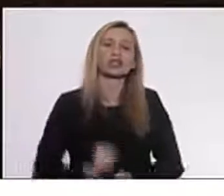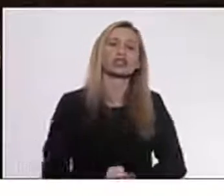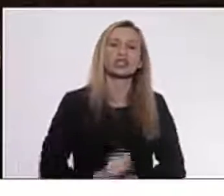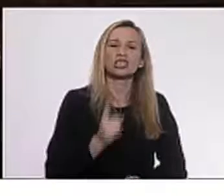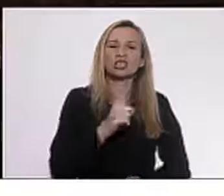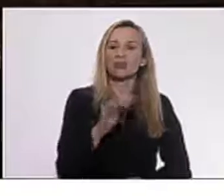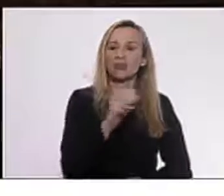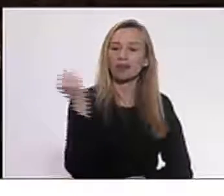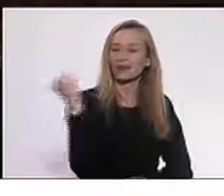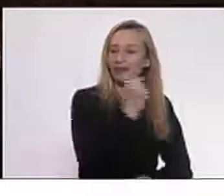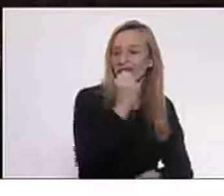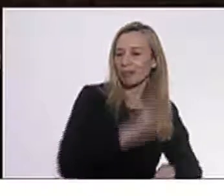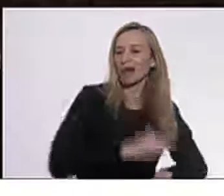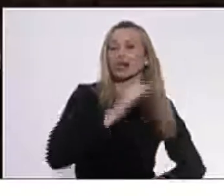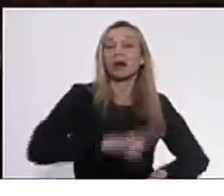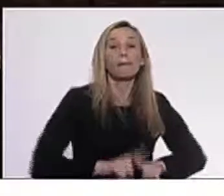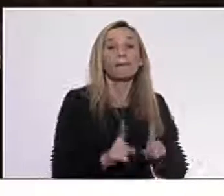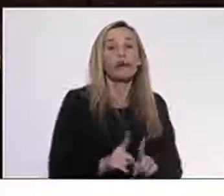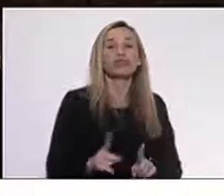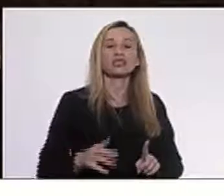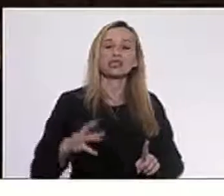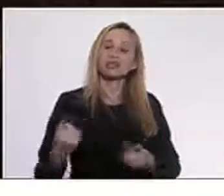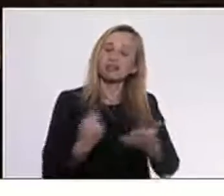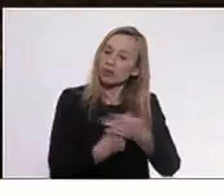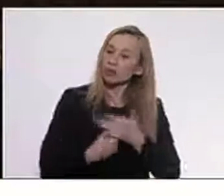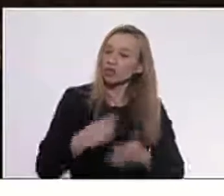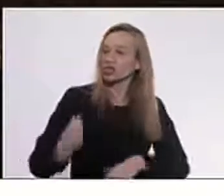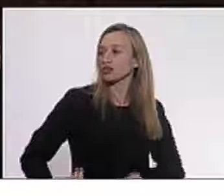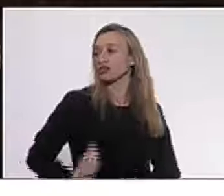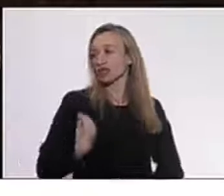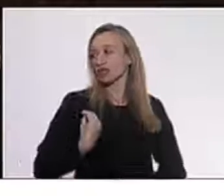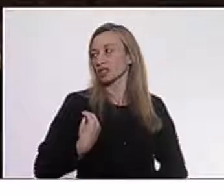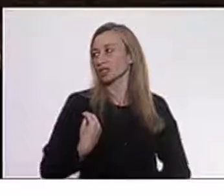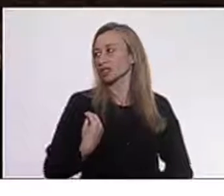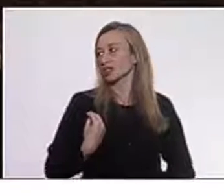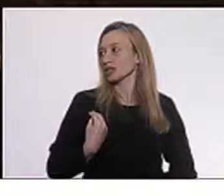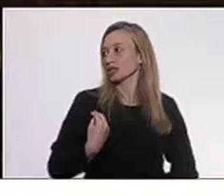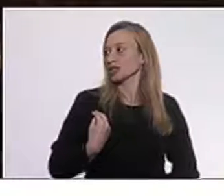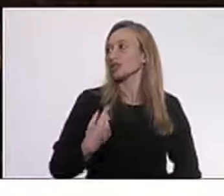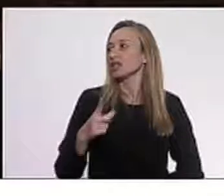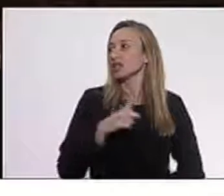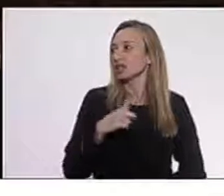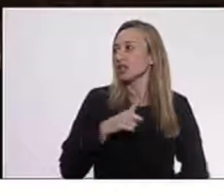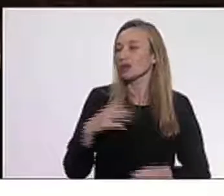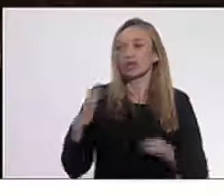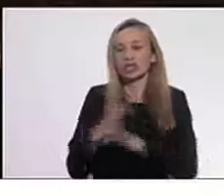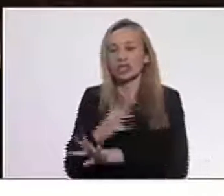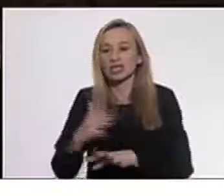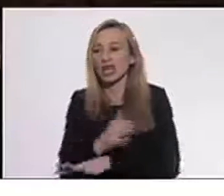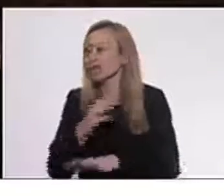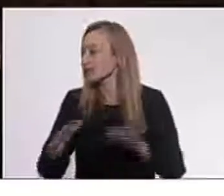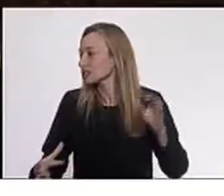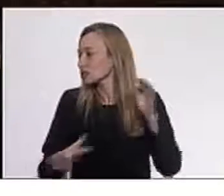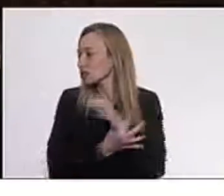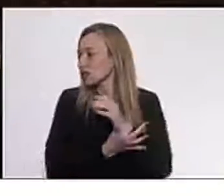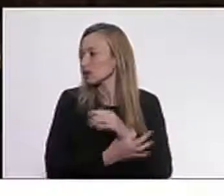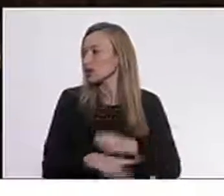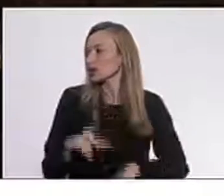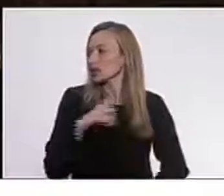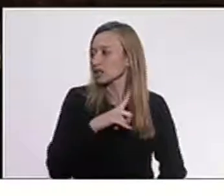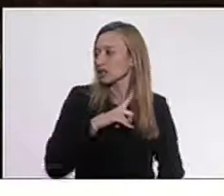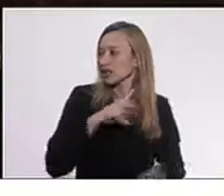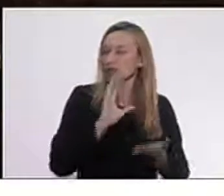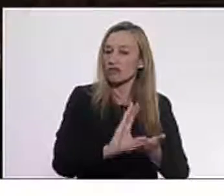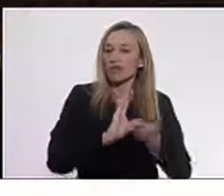para matar mais, mas para que se preserve vidas, para que se tenha uma cidade segura, para que haja